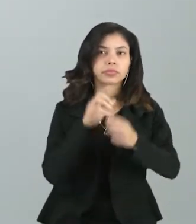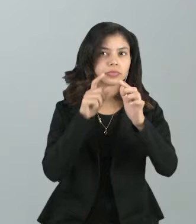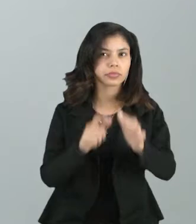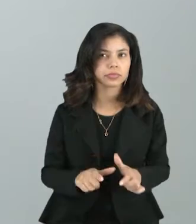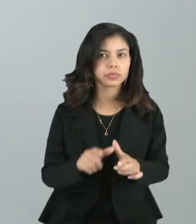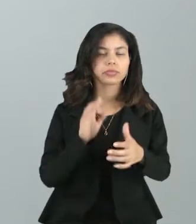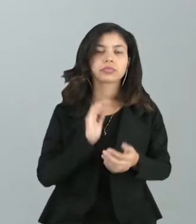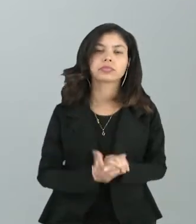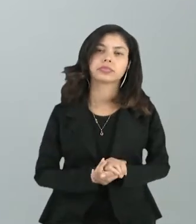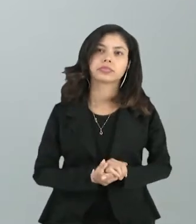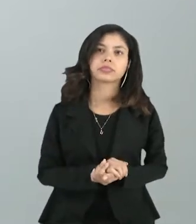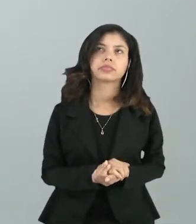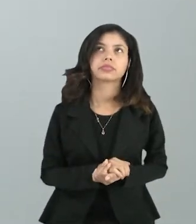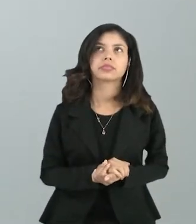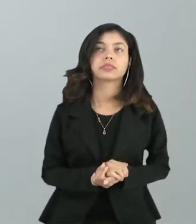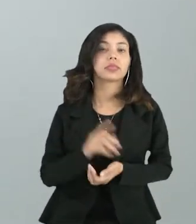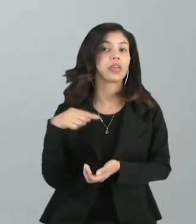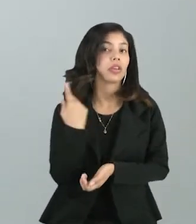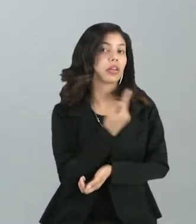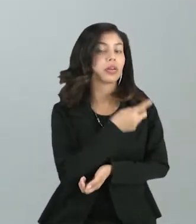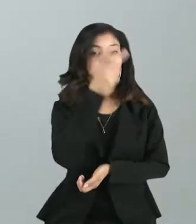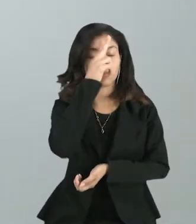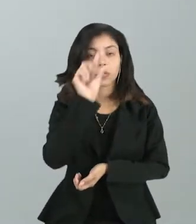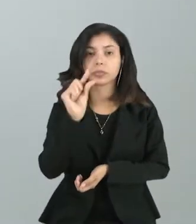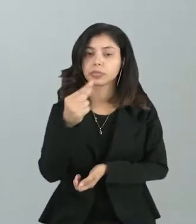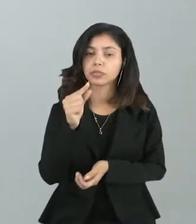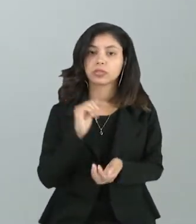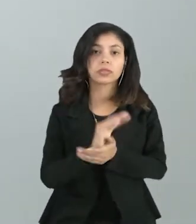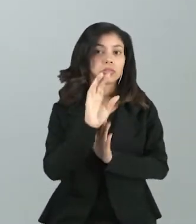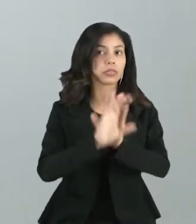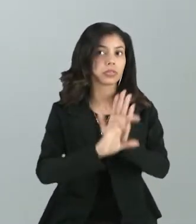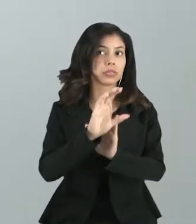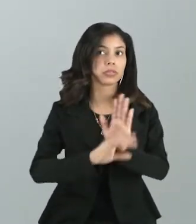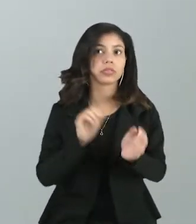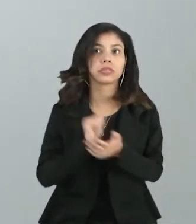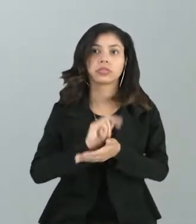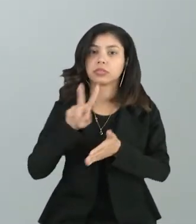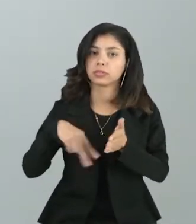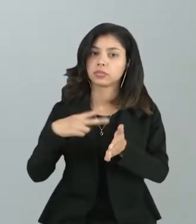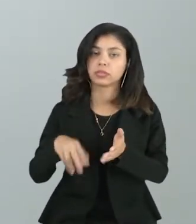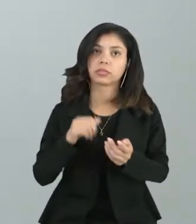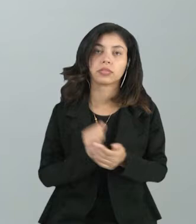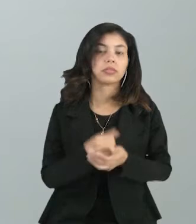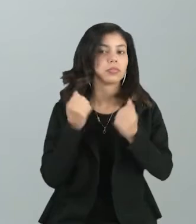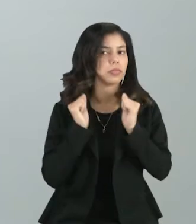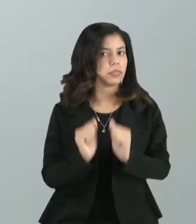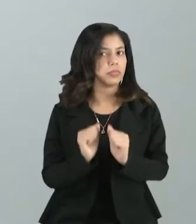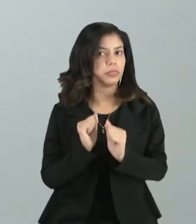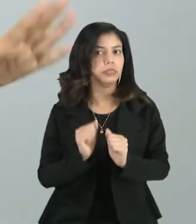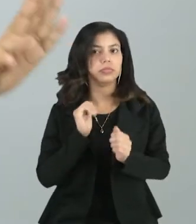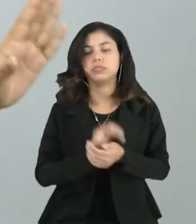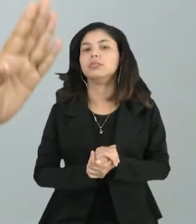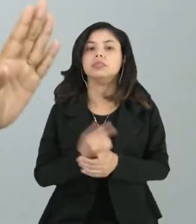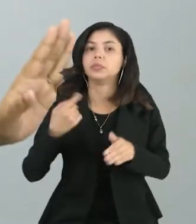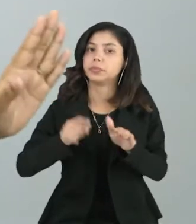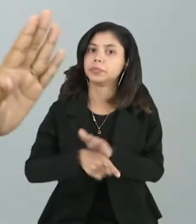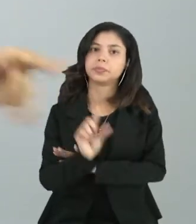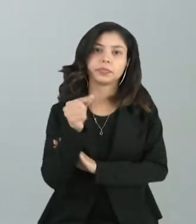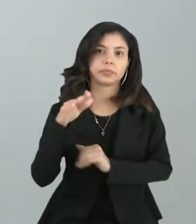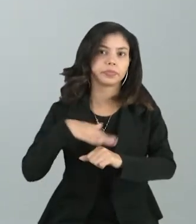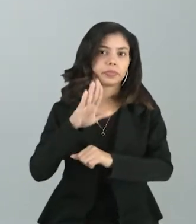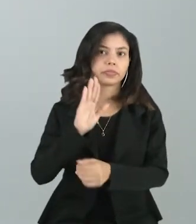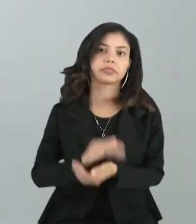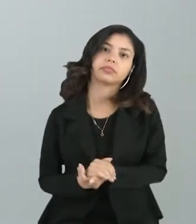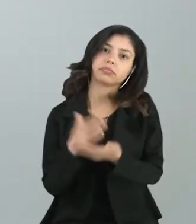locais, regionais. A gente tem que lembrar um pouquinho do conceito da dança, né? Para a gente poder adentrar um pouquinho